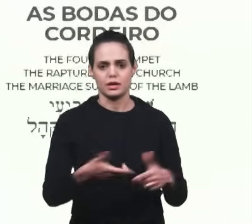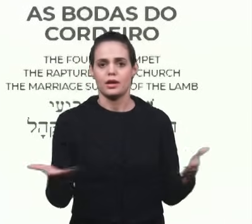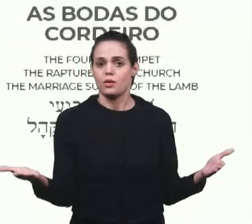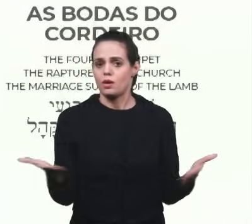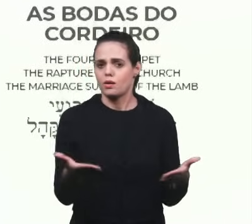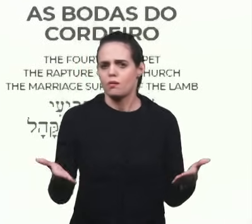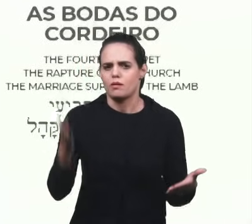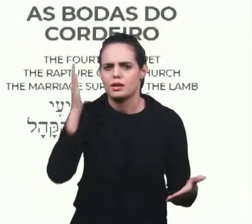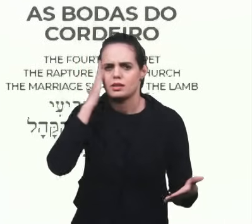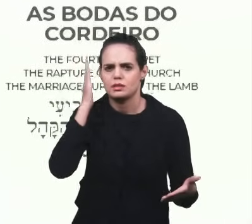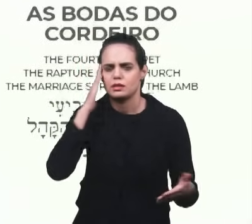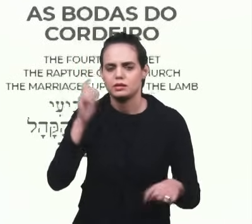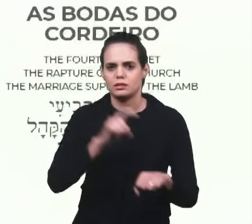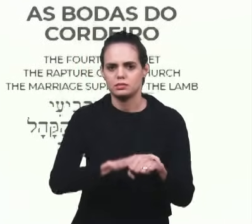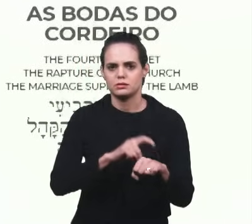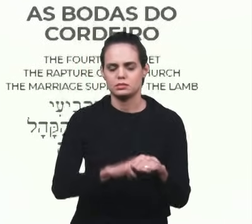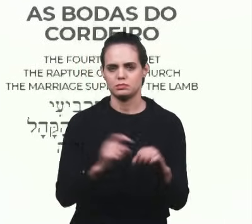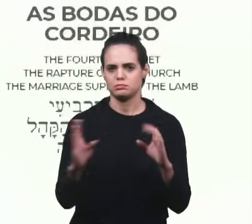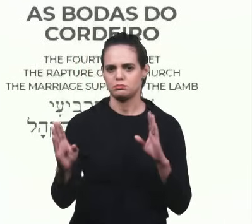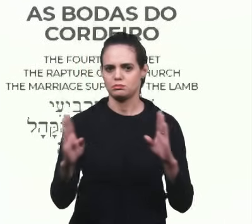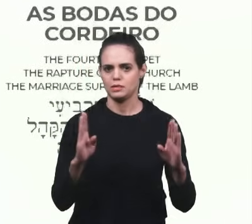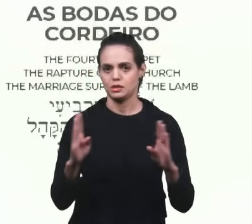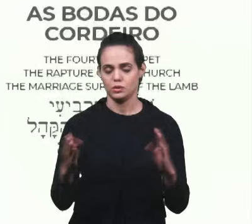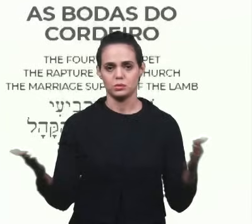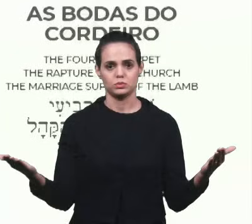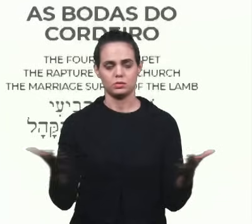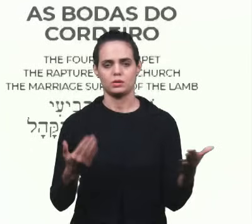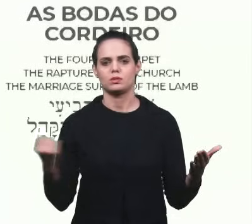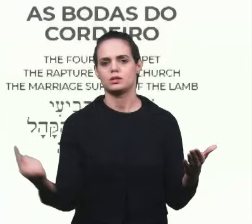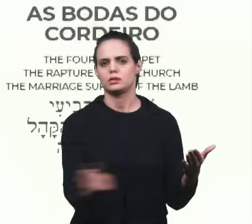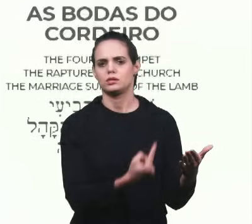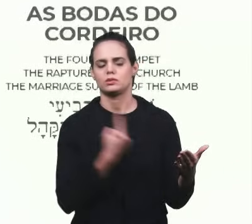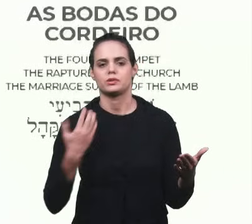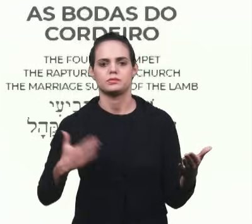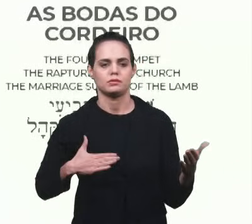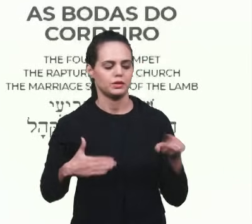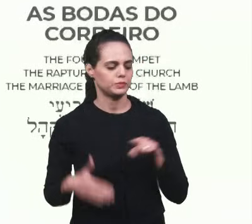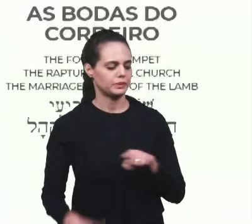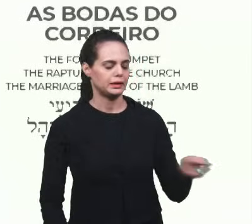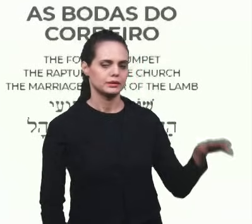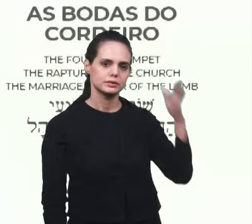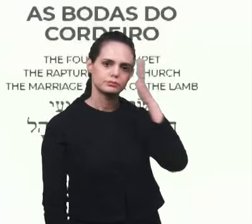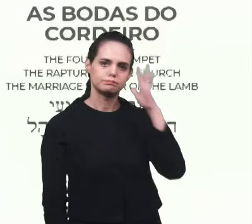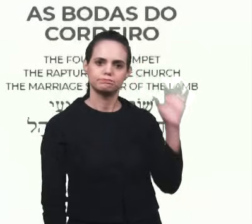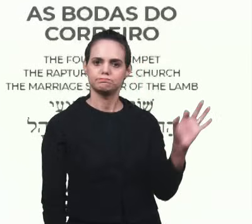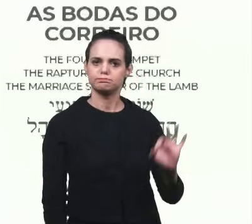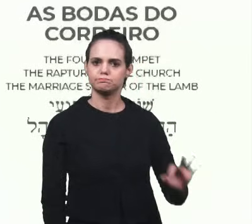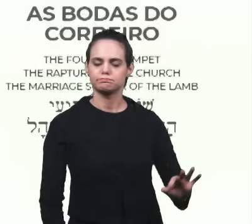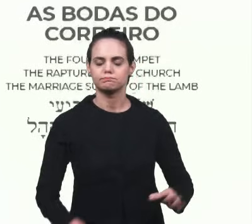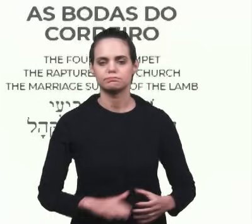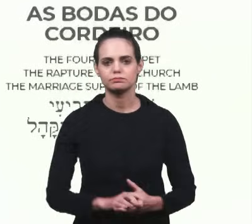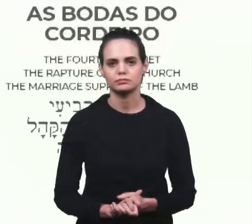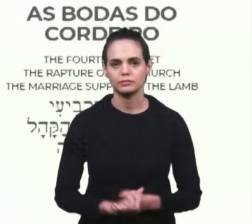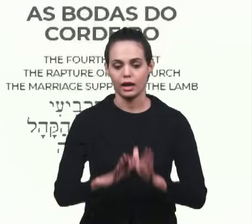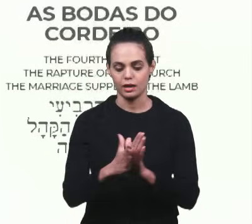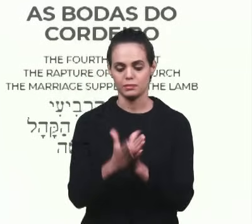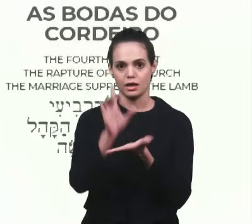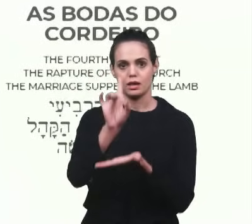entendeu. A igreja, ela veio viver. Então vamos lá. A Bíblia, ela